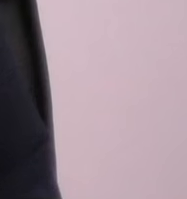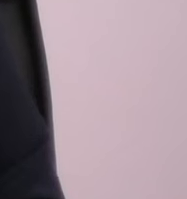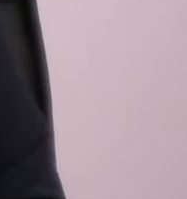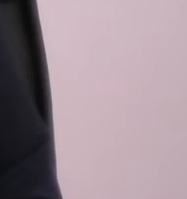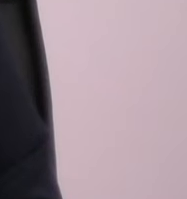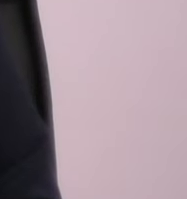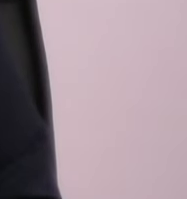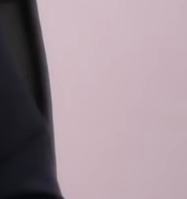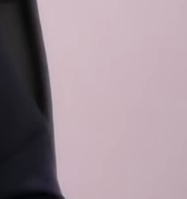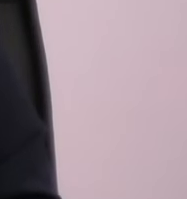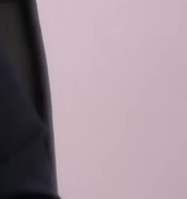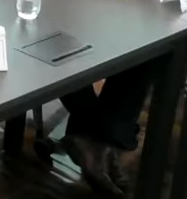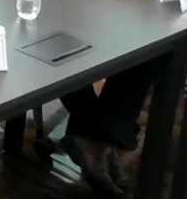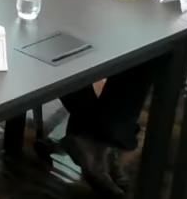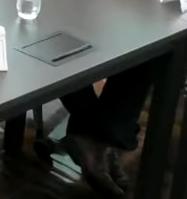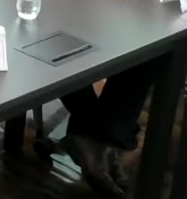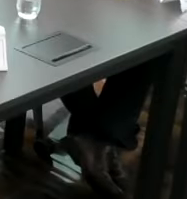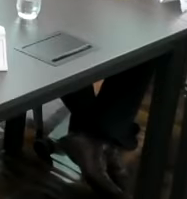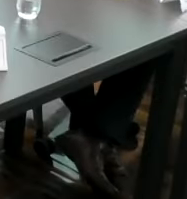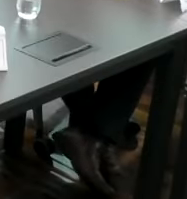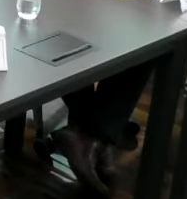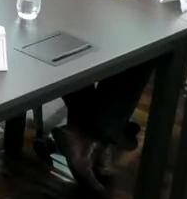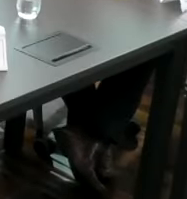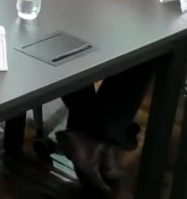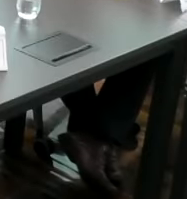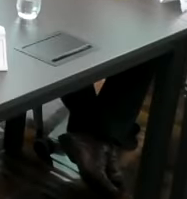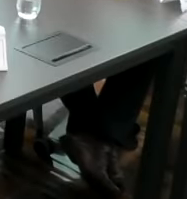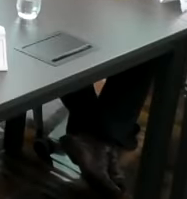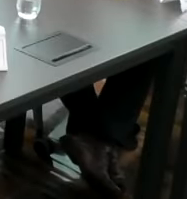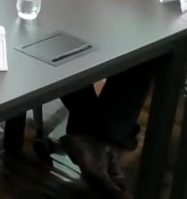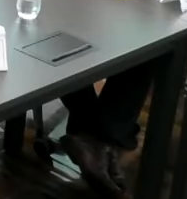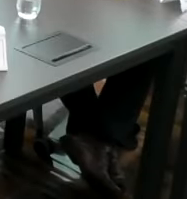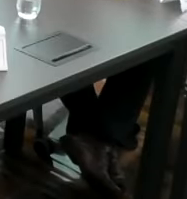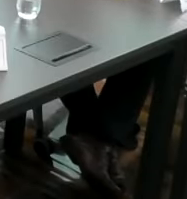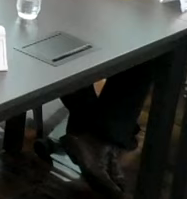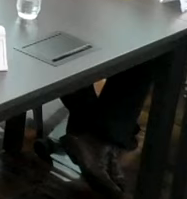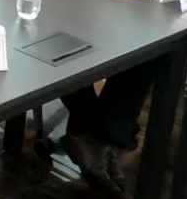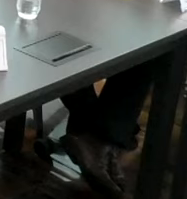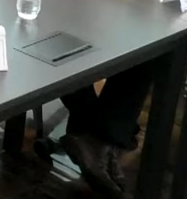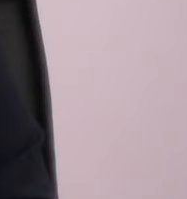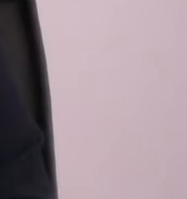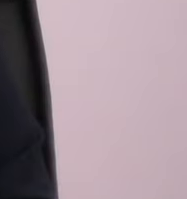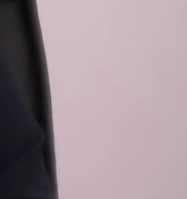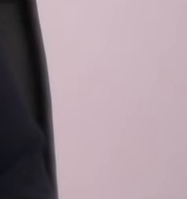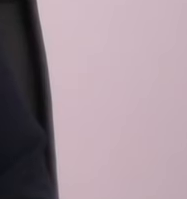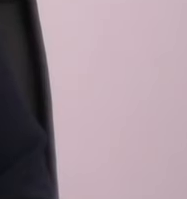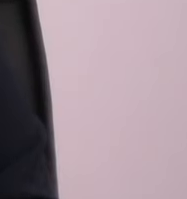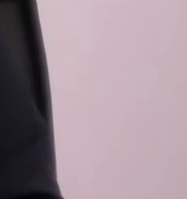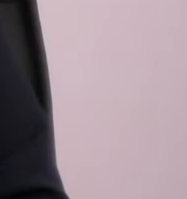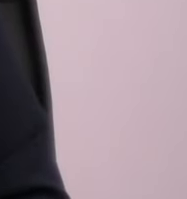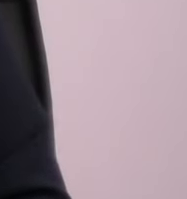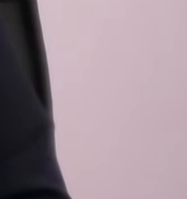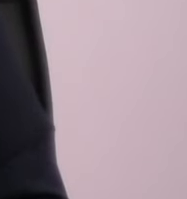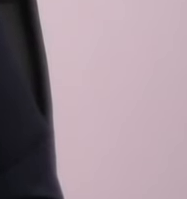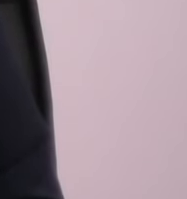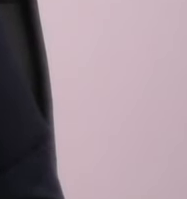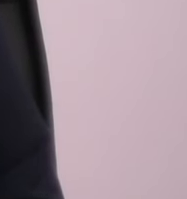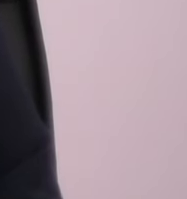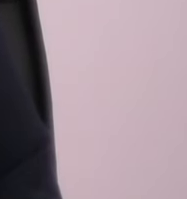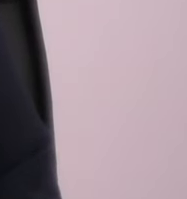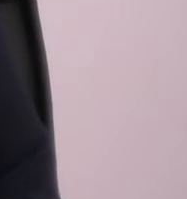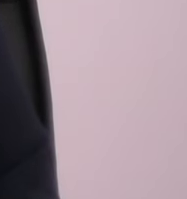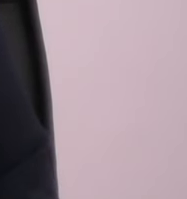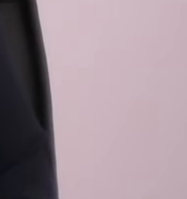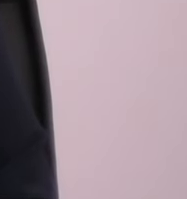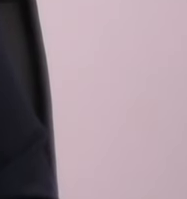setores produtivos, e fazer um agradecimento especial aos prefeitos Ramon de Casimiro de Abreu e ao prefeito Gutinho, sem querer